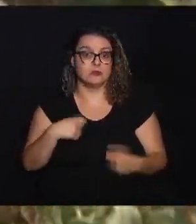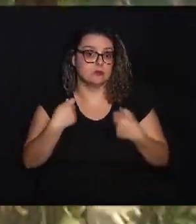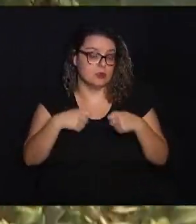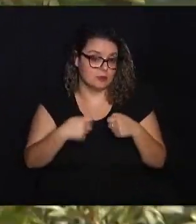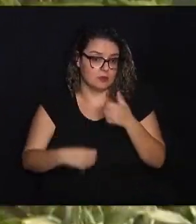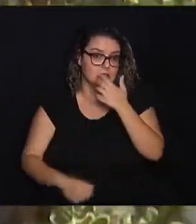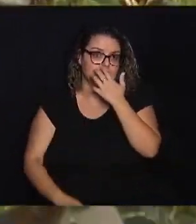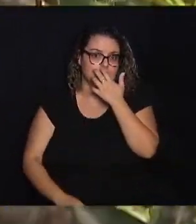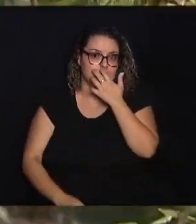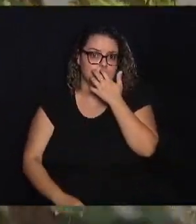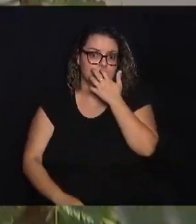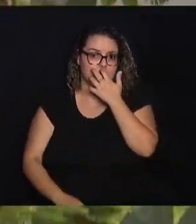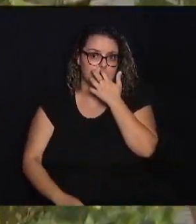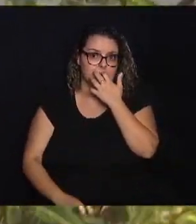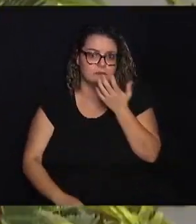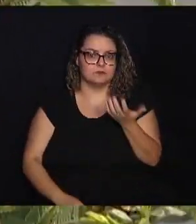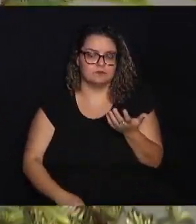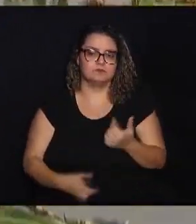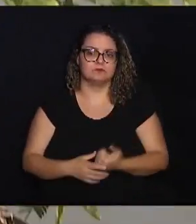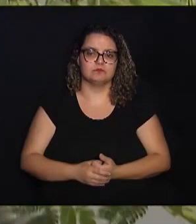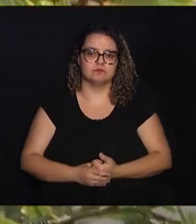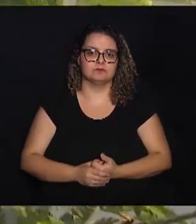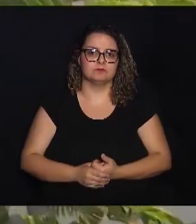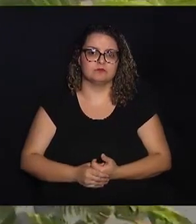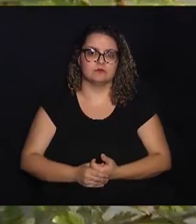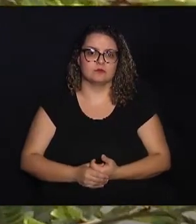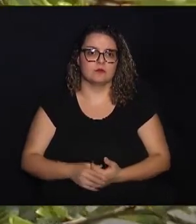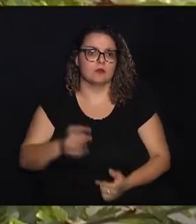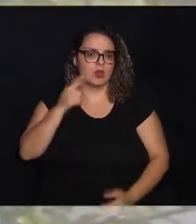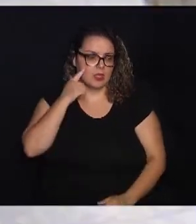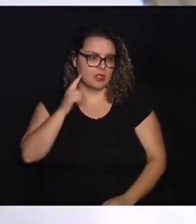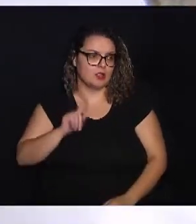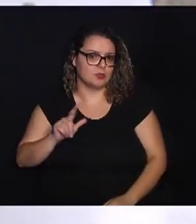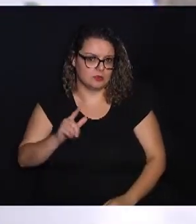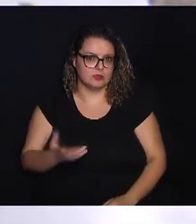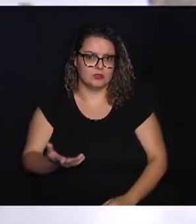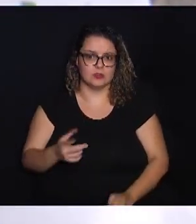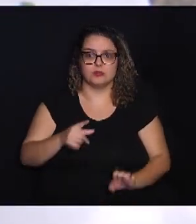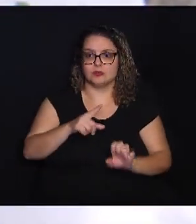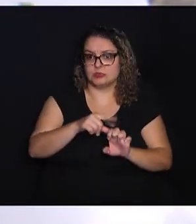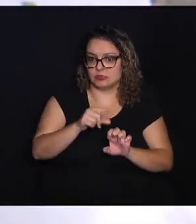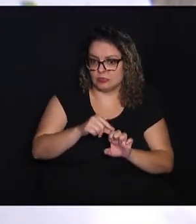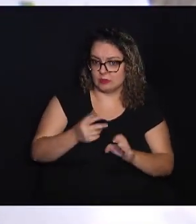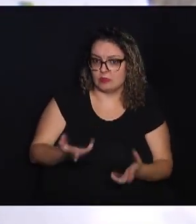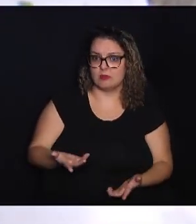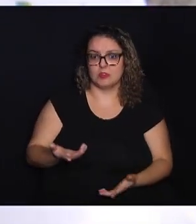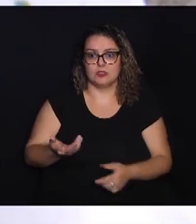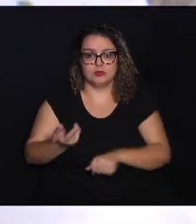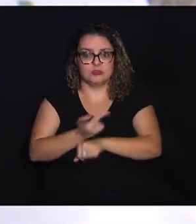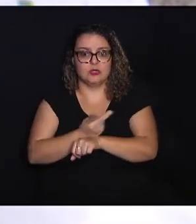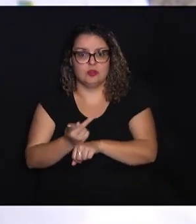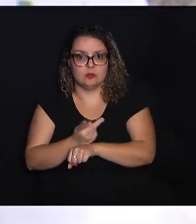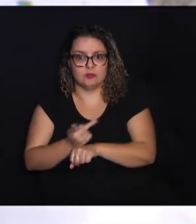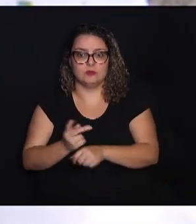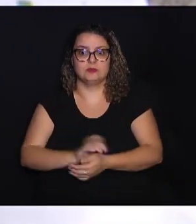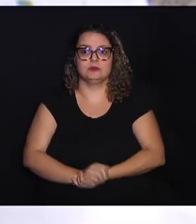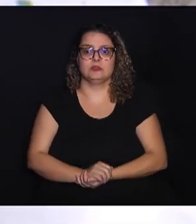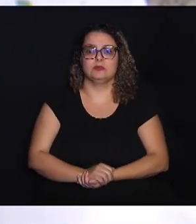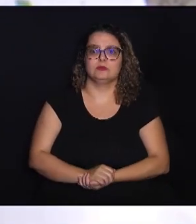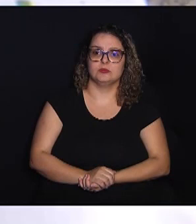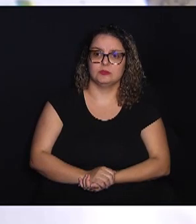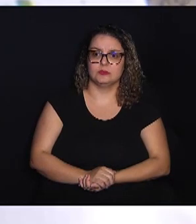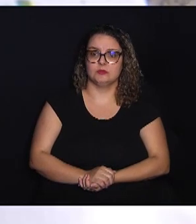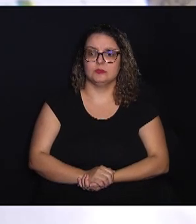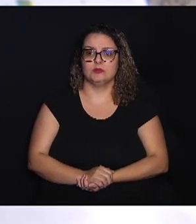necessidade, partiu, claro, da gente empreender, de buscar outras fontes